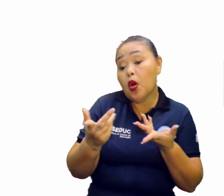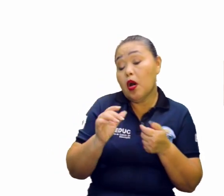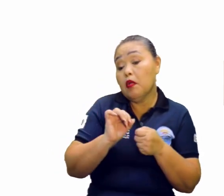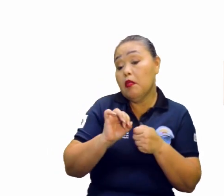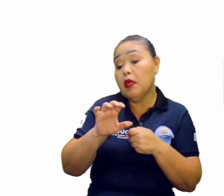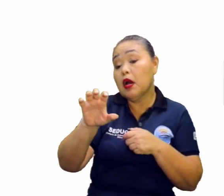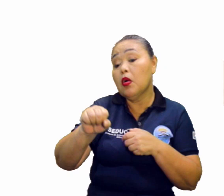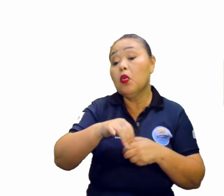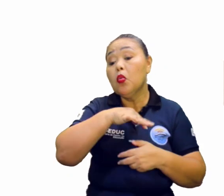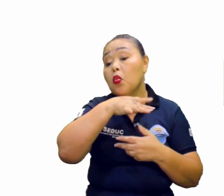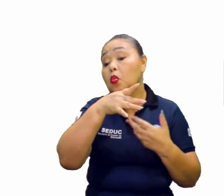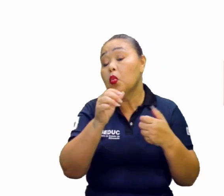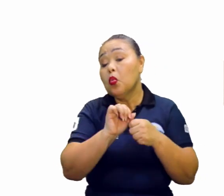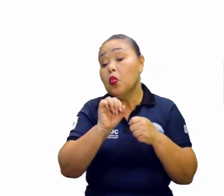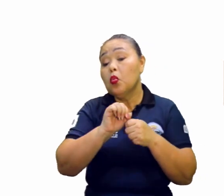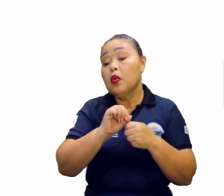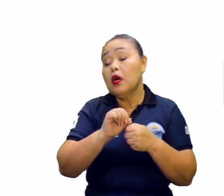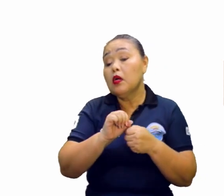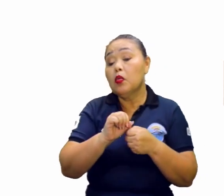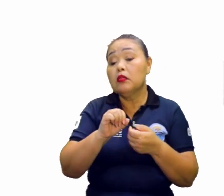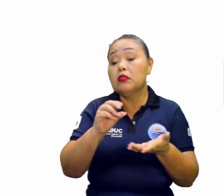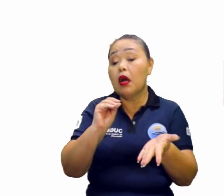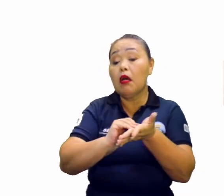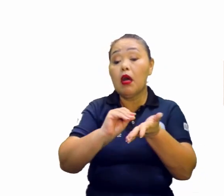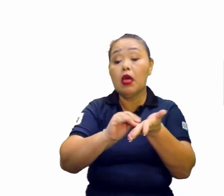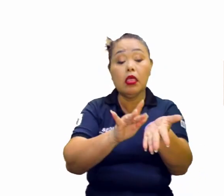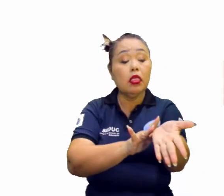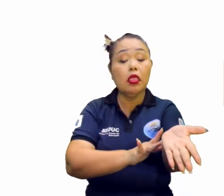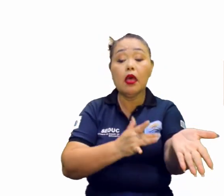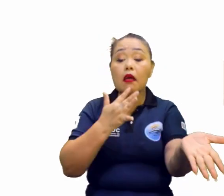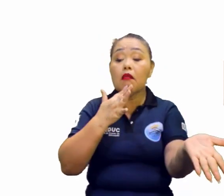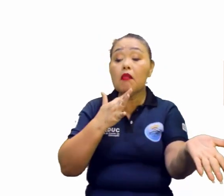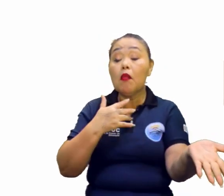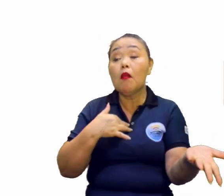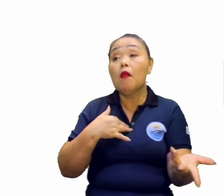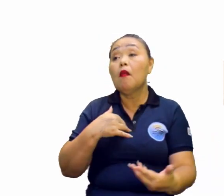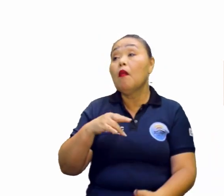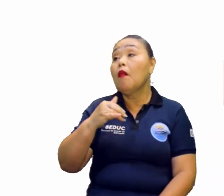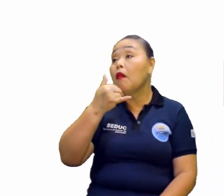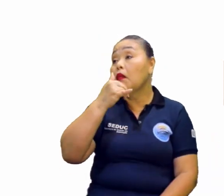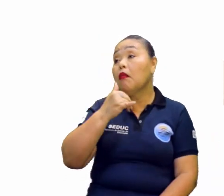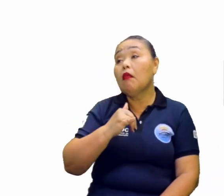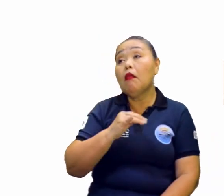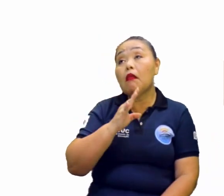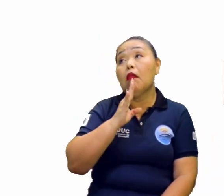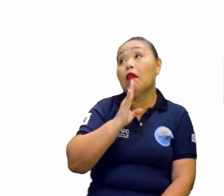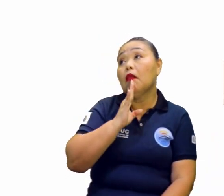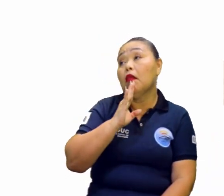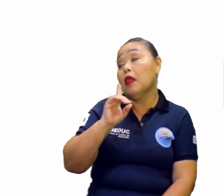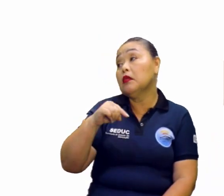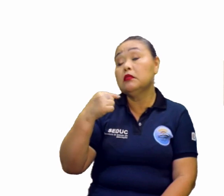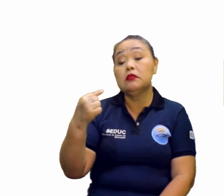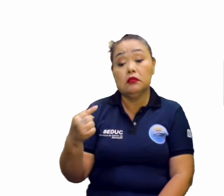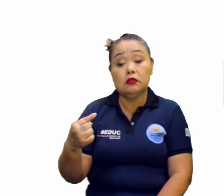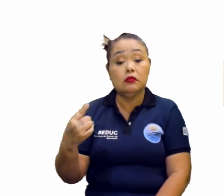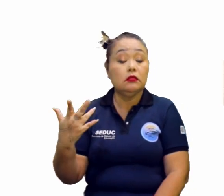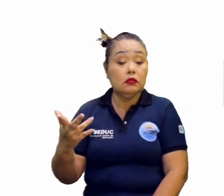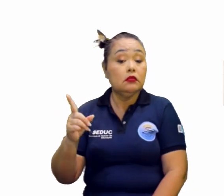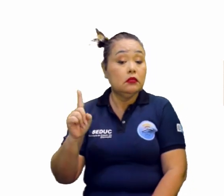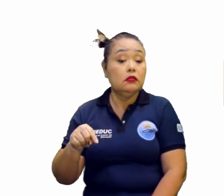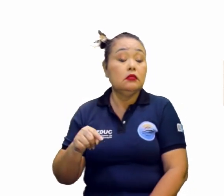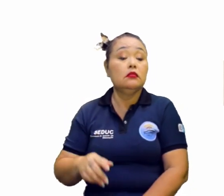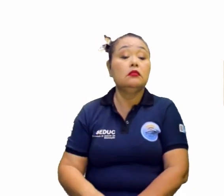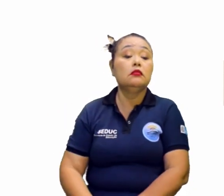Um indivíduo anêmico, ele não tem energia nem para ele, que dirá para dar para os outros, né? Então,